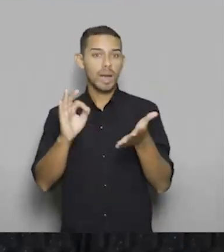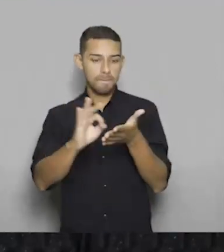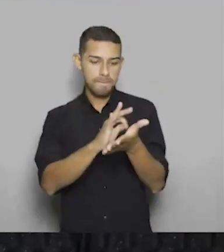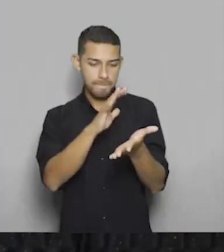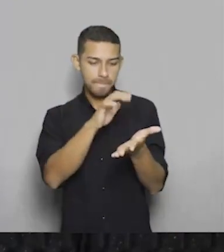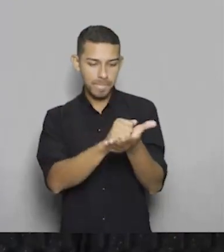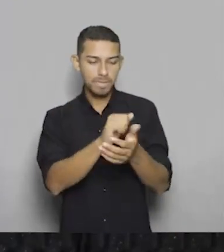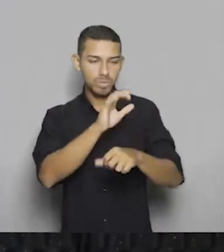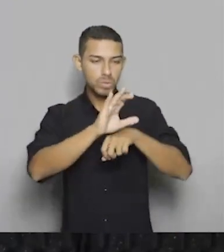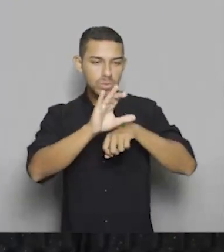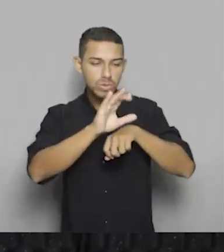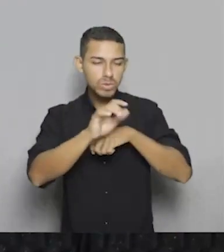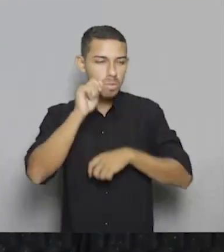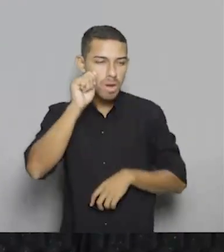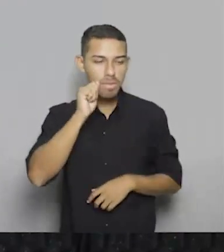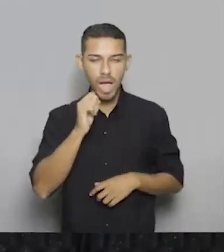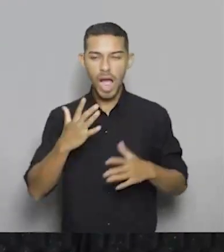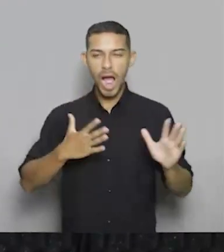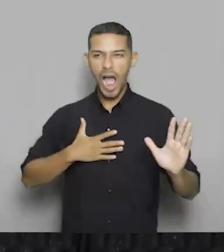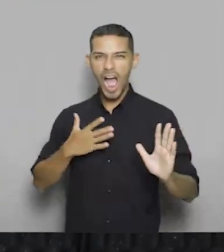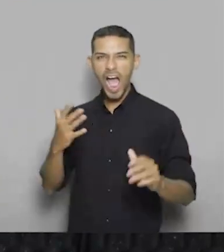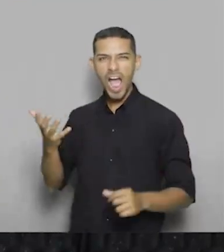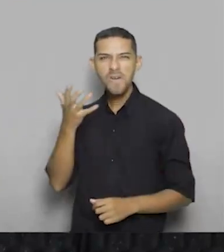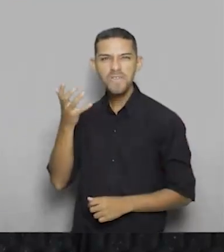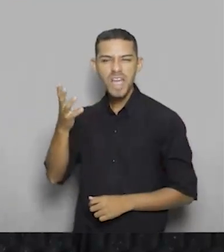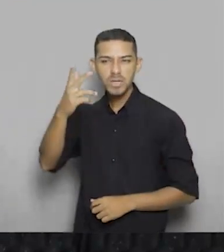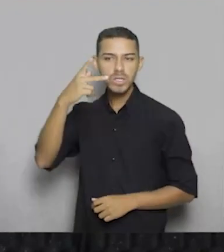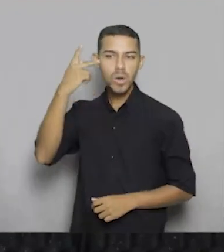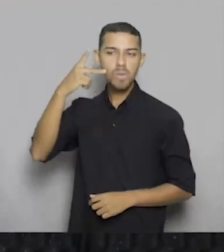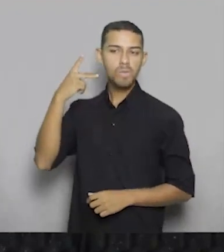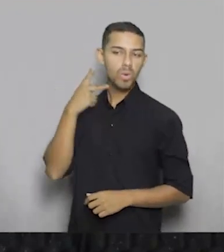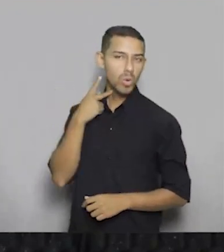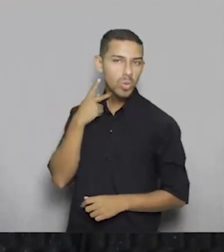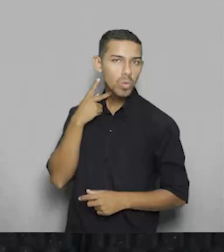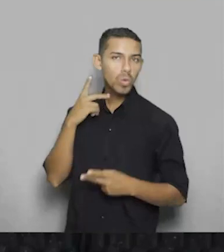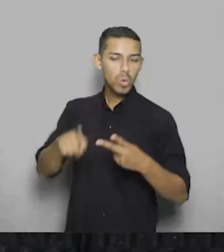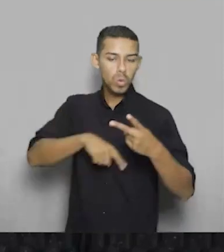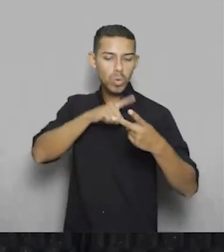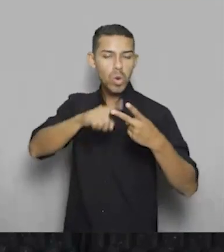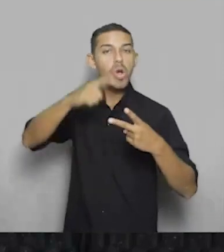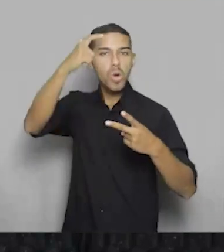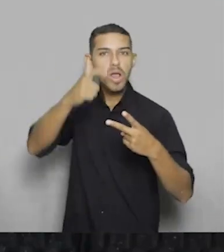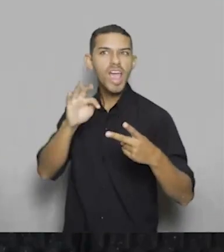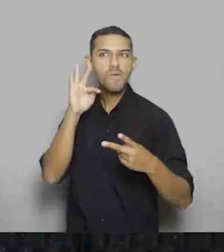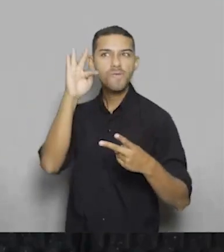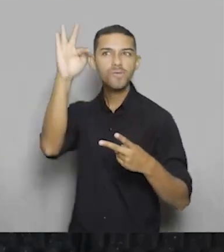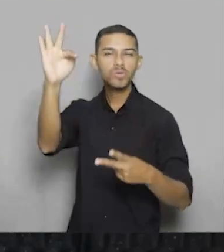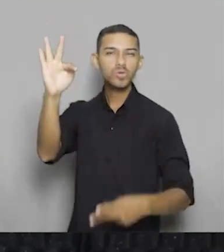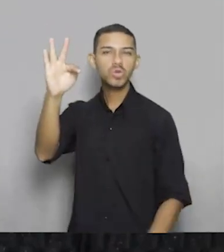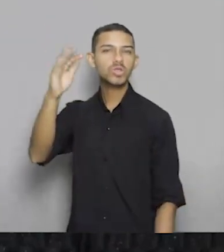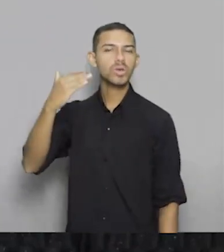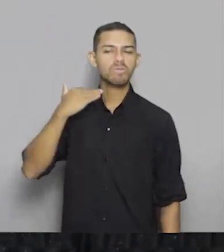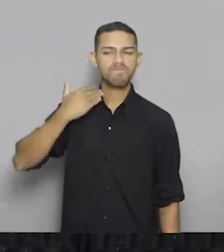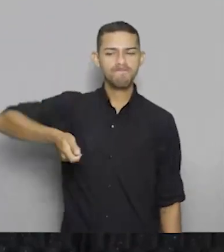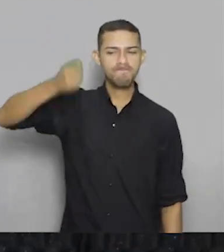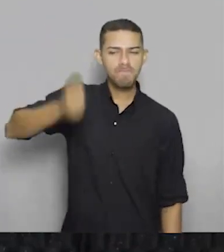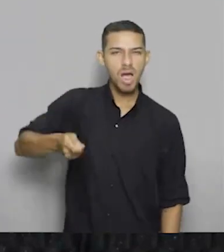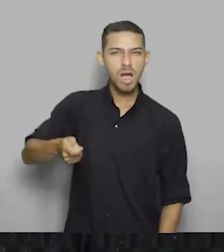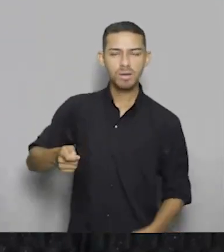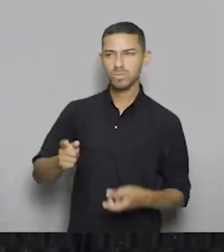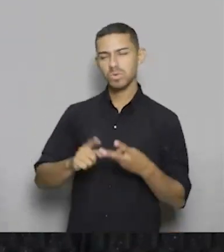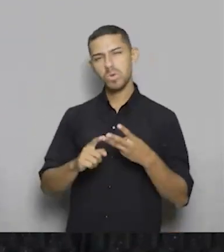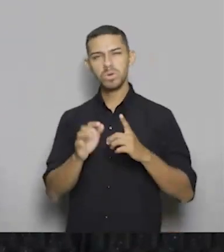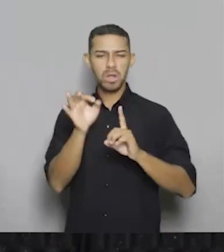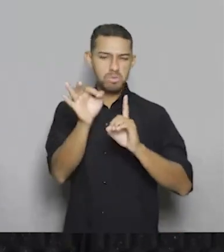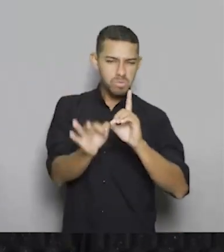quero ser mais, eu quero ser um promotor de justiça, eu quero ser um juiz. E aí nós vamos modelando, né, o nosso dia a dia para